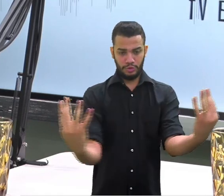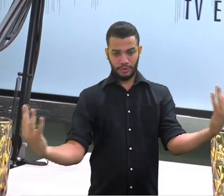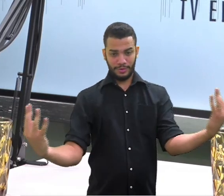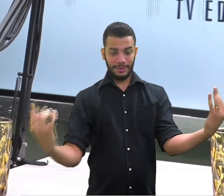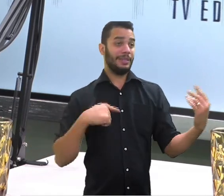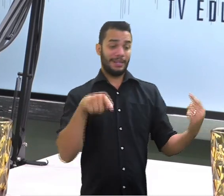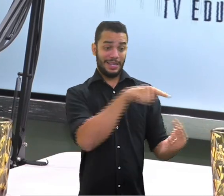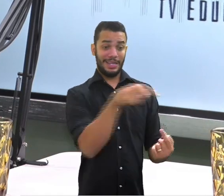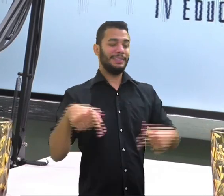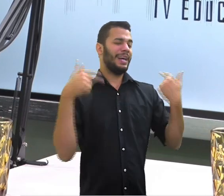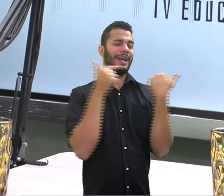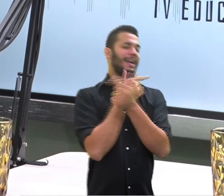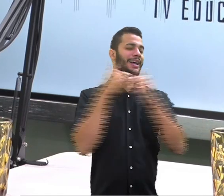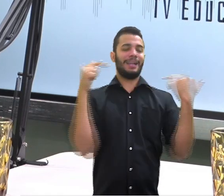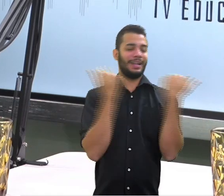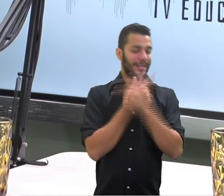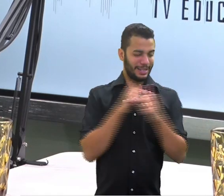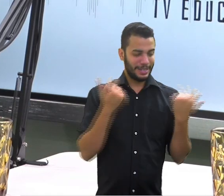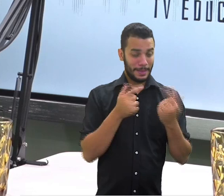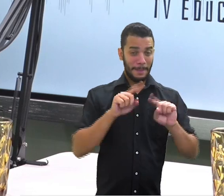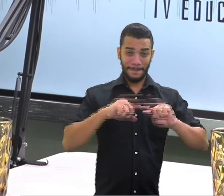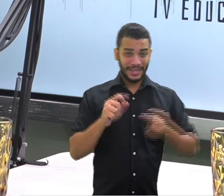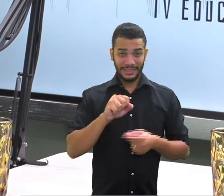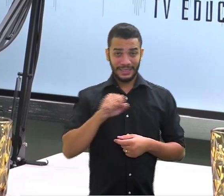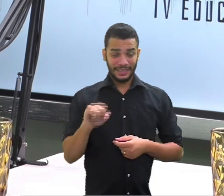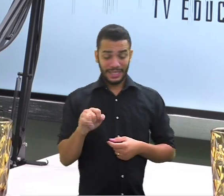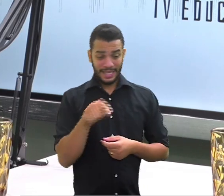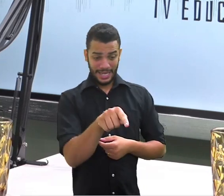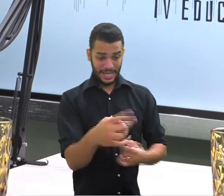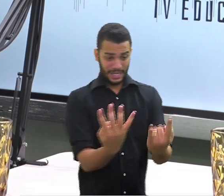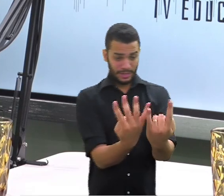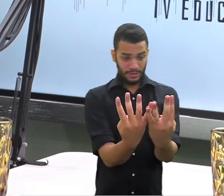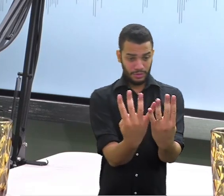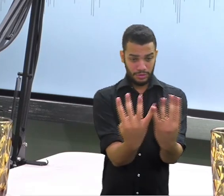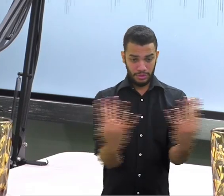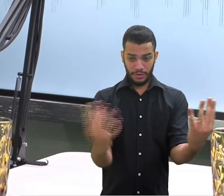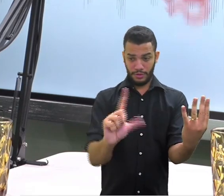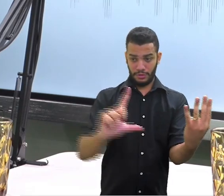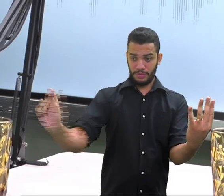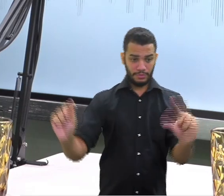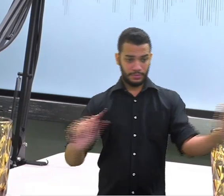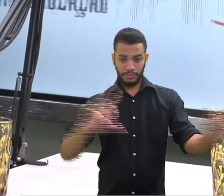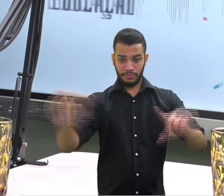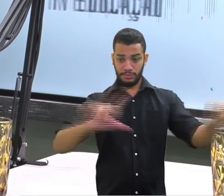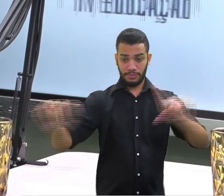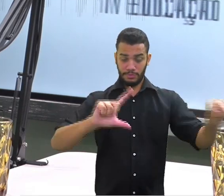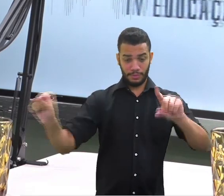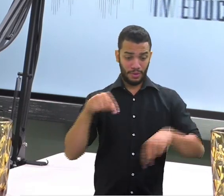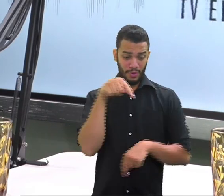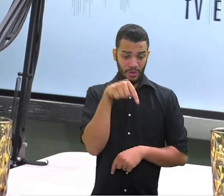com 1000 alunos, não são todos ruins. Escola de 300 alunos, 400, nós temos 1, 2, 5 que causam um